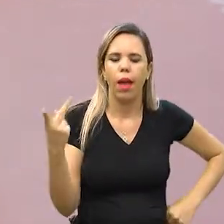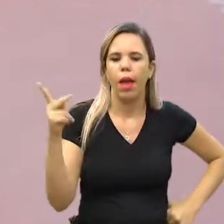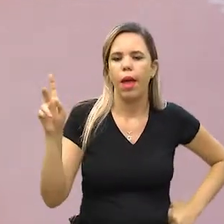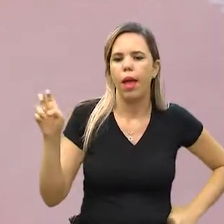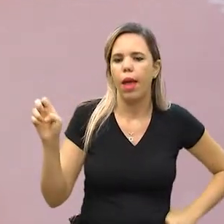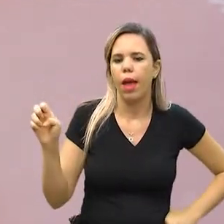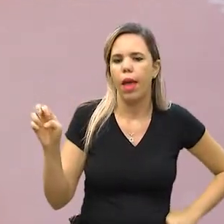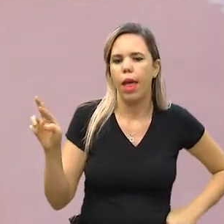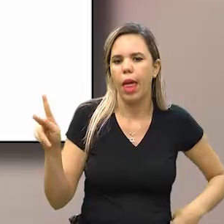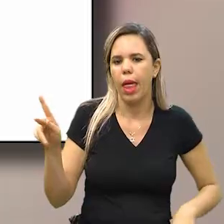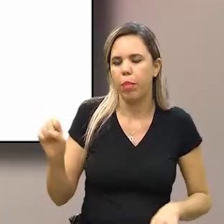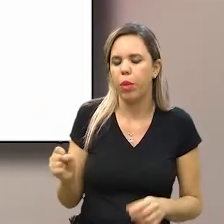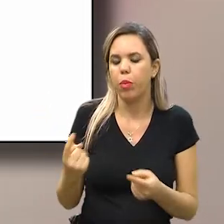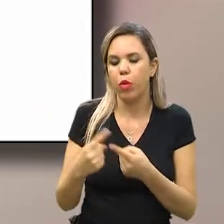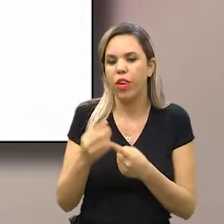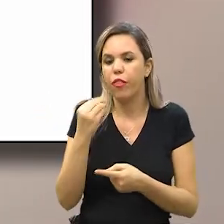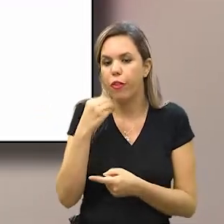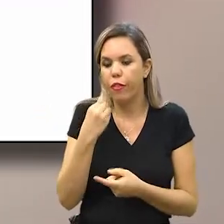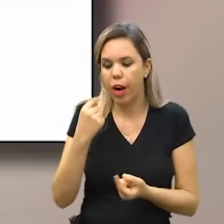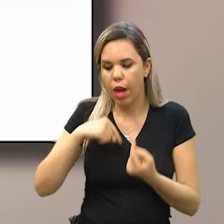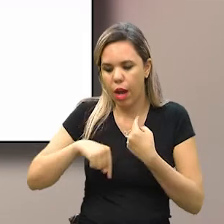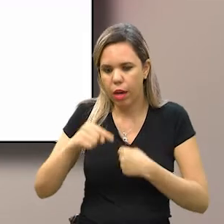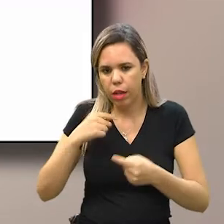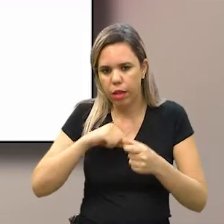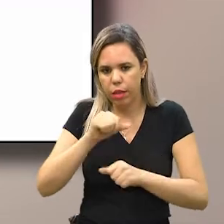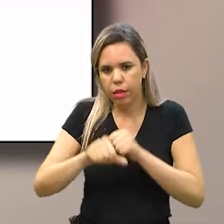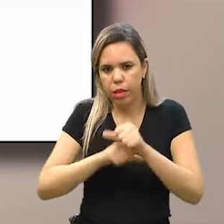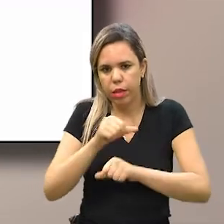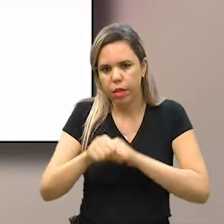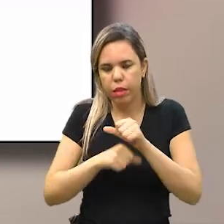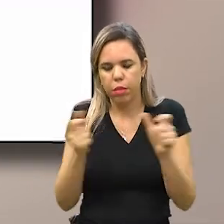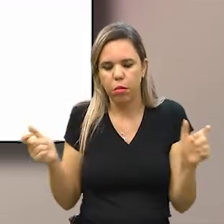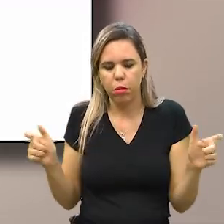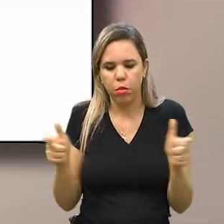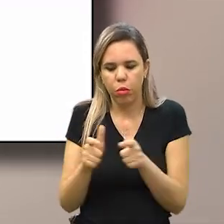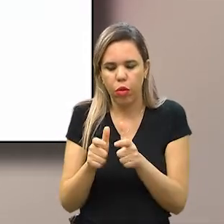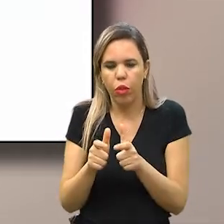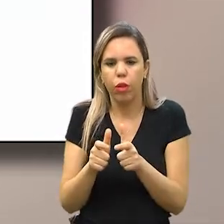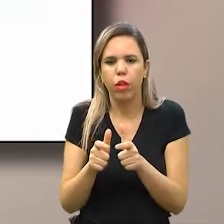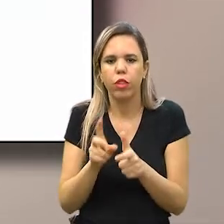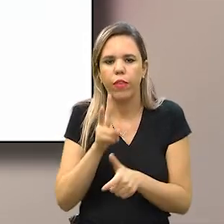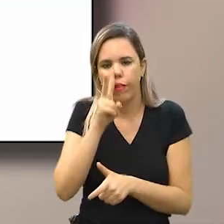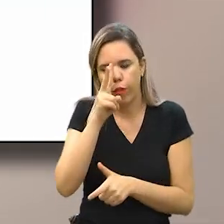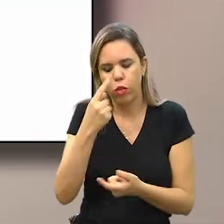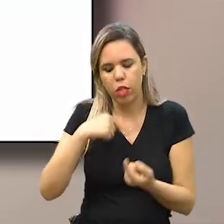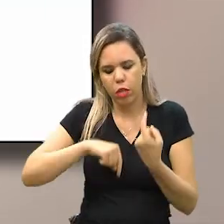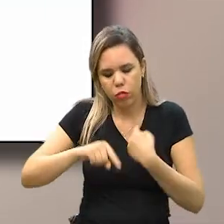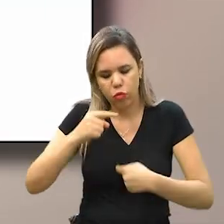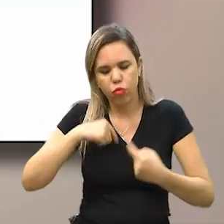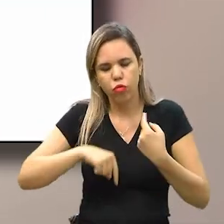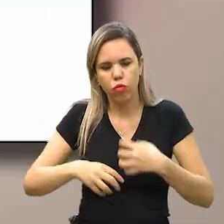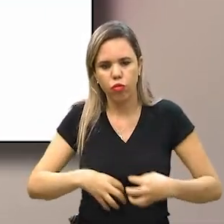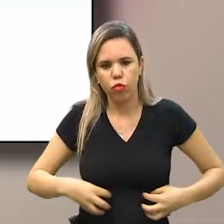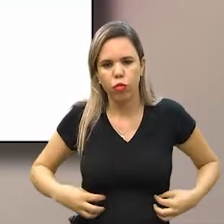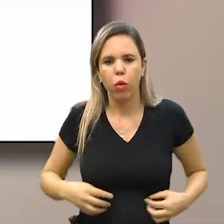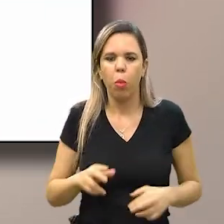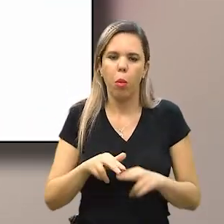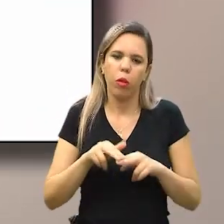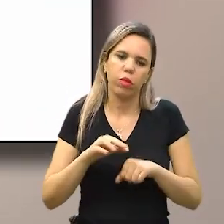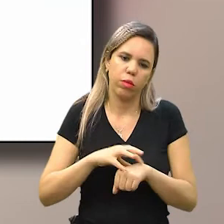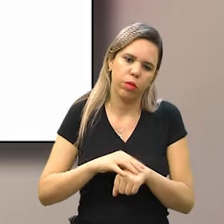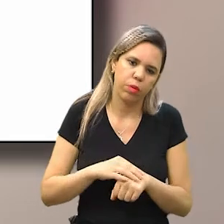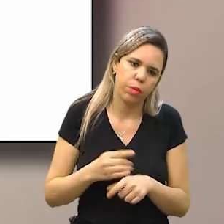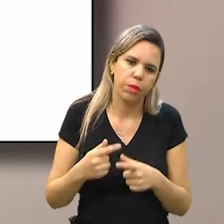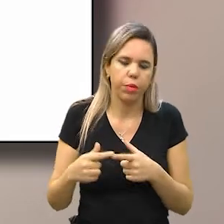baixou a imunidade? Exatamente. Essa alteração da imunidade, essa diminuição da imunidade, ela pode ser por